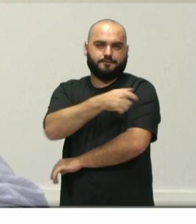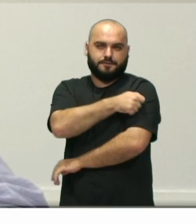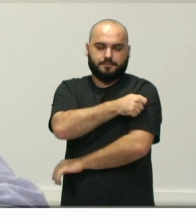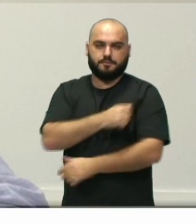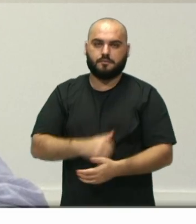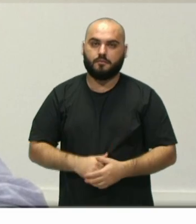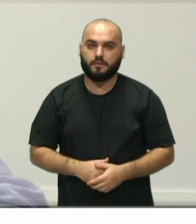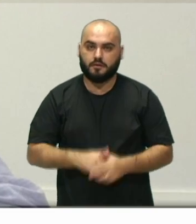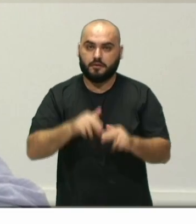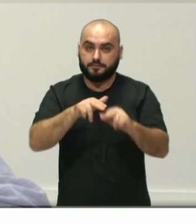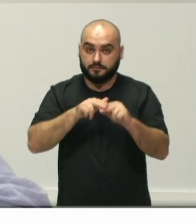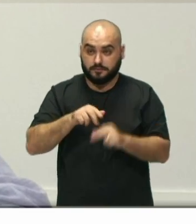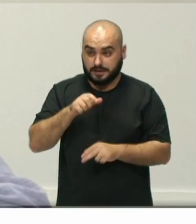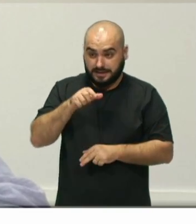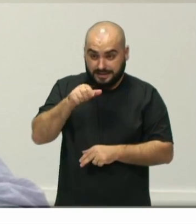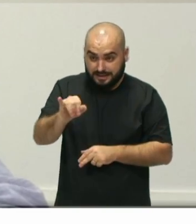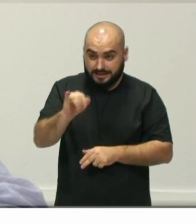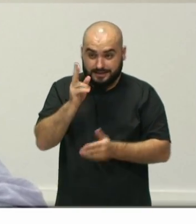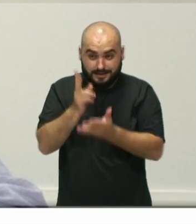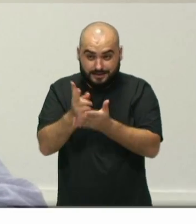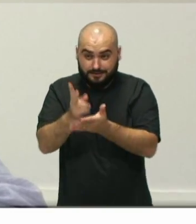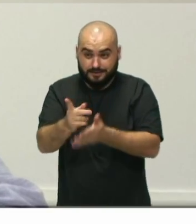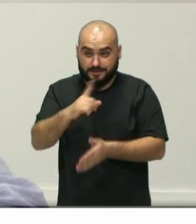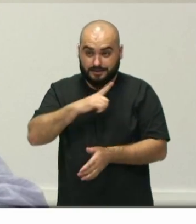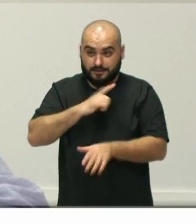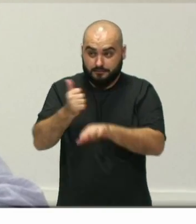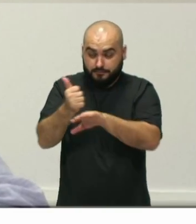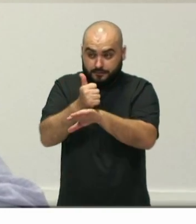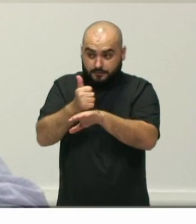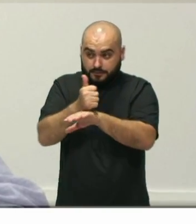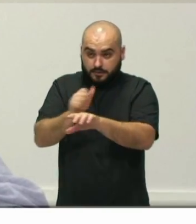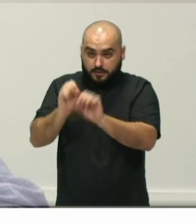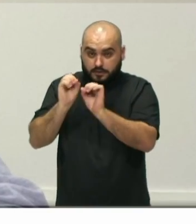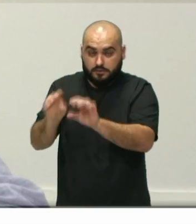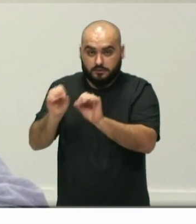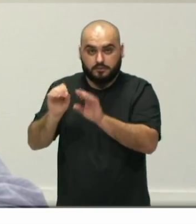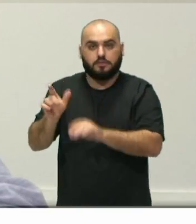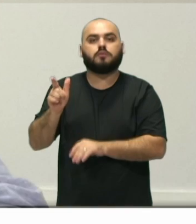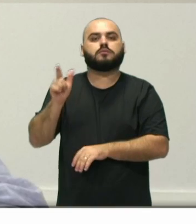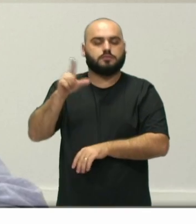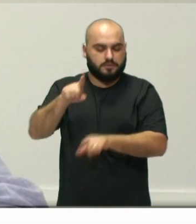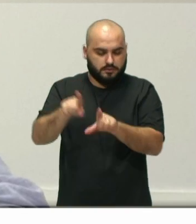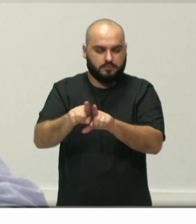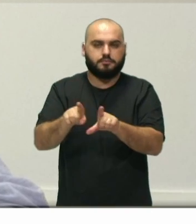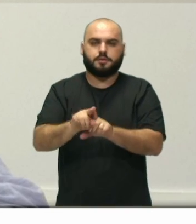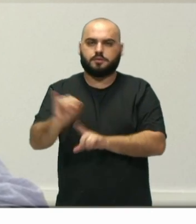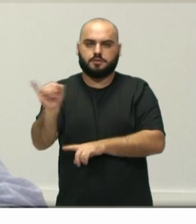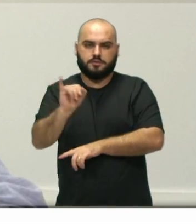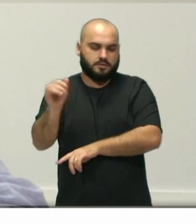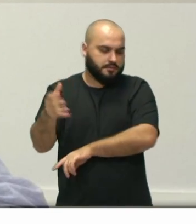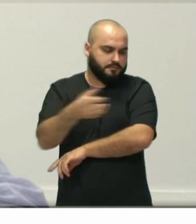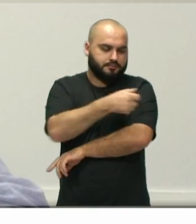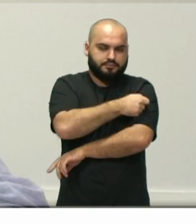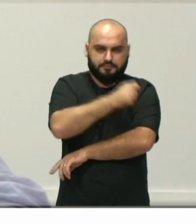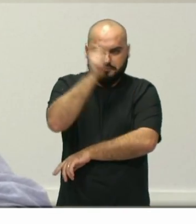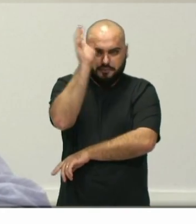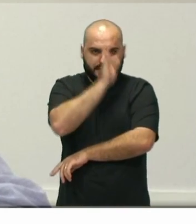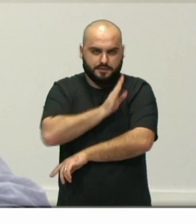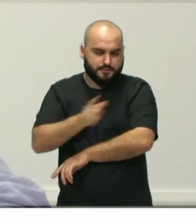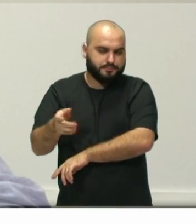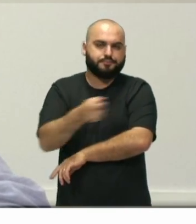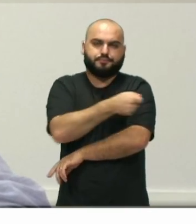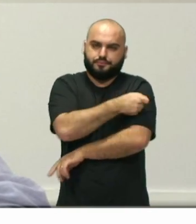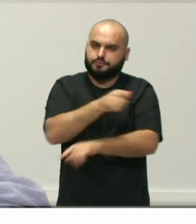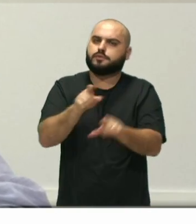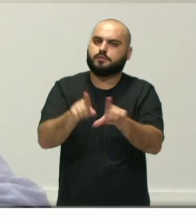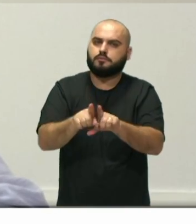possível, que a gente tiver doses suficientes, os profissionais de educação também serão vacinados aqui em Itajaí, em todo o Brasil, já que o Ministério da Saúde